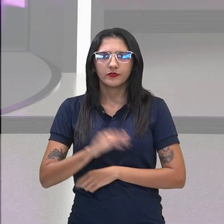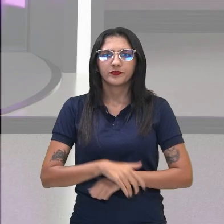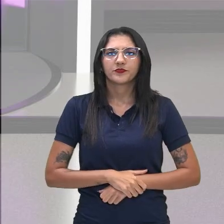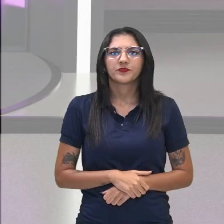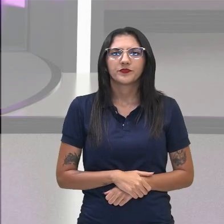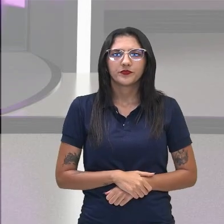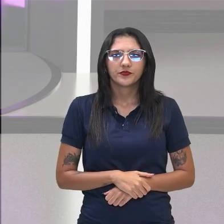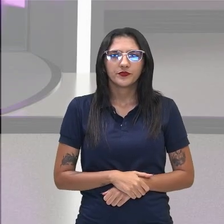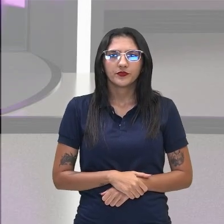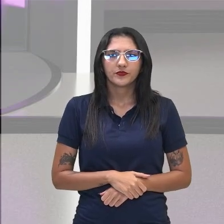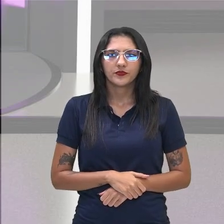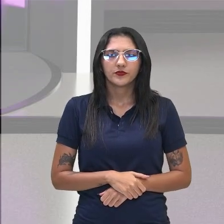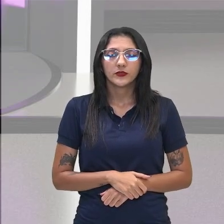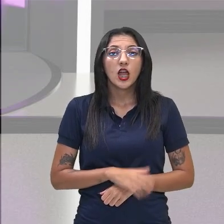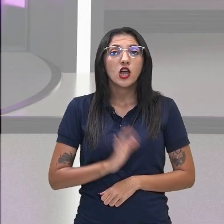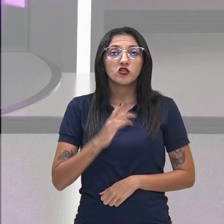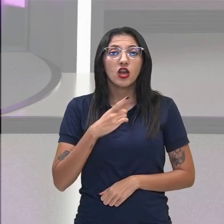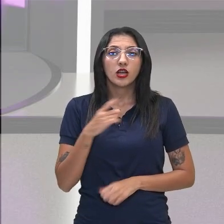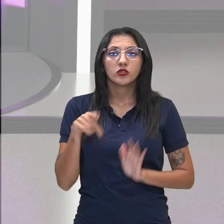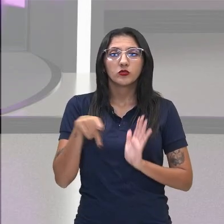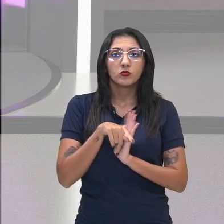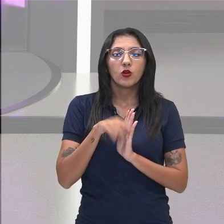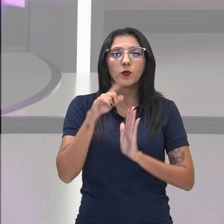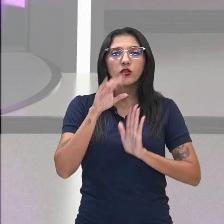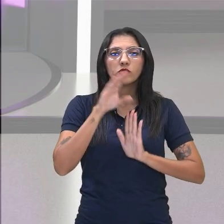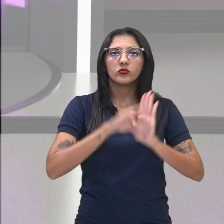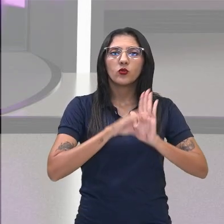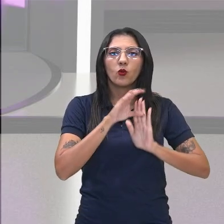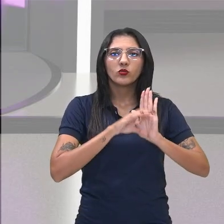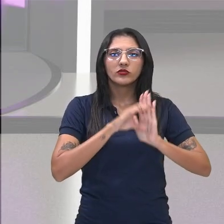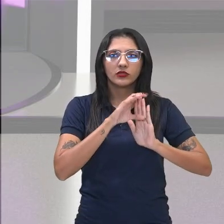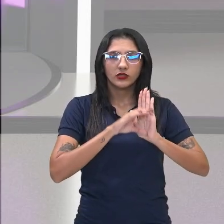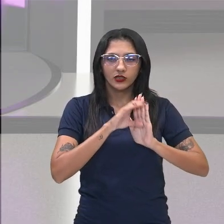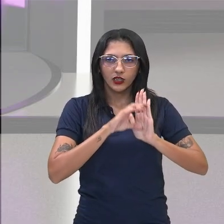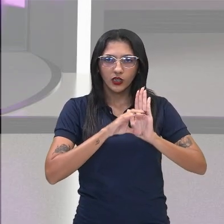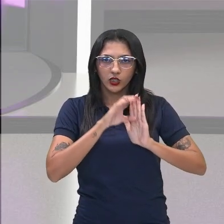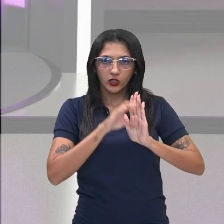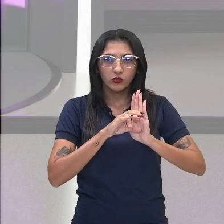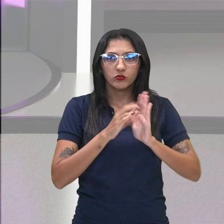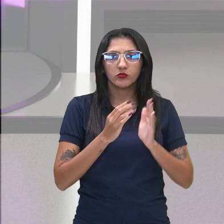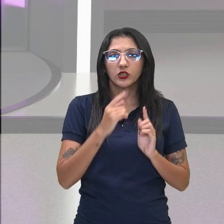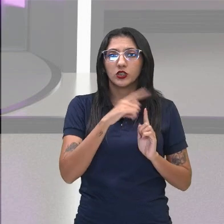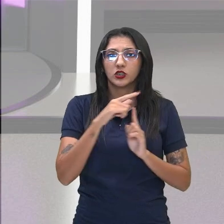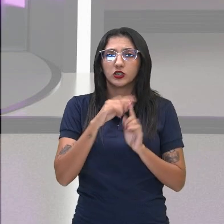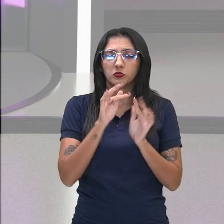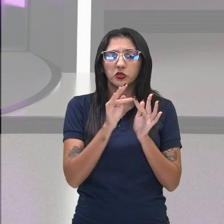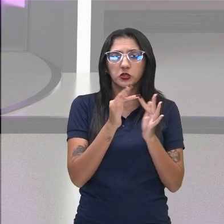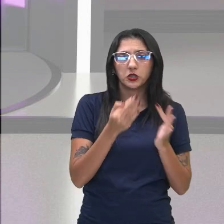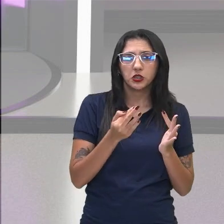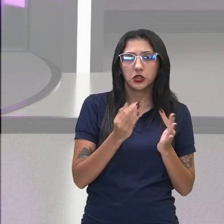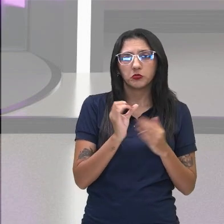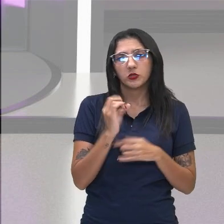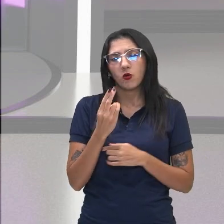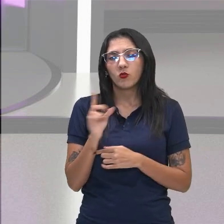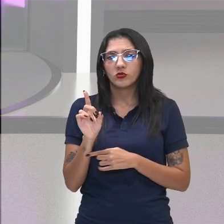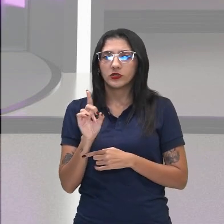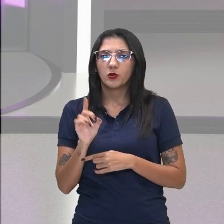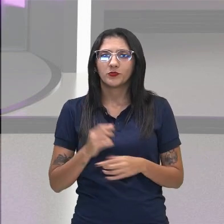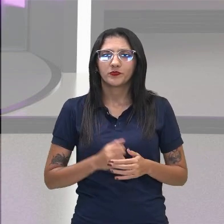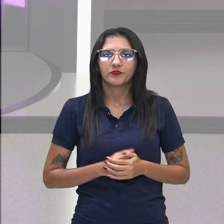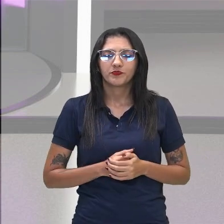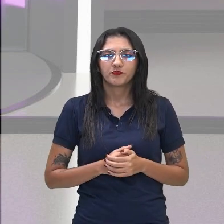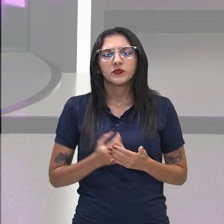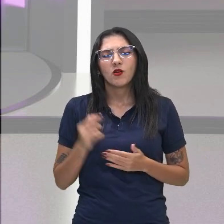aí elas já vão ter esse conceito de ser simples e não simples. Quando que elas vão ser